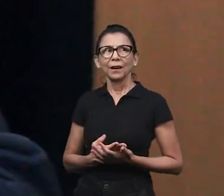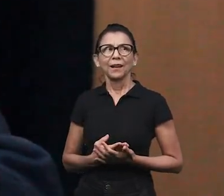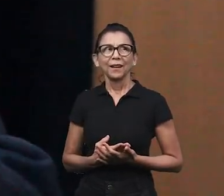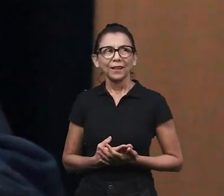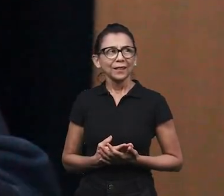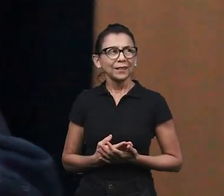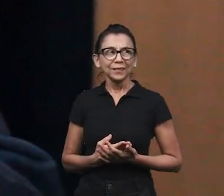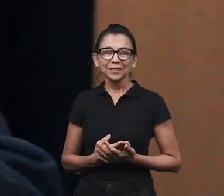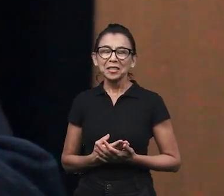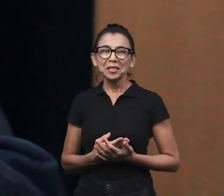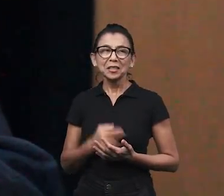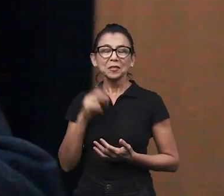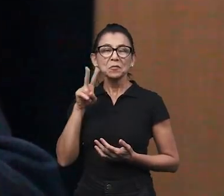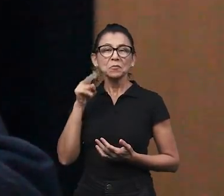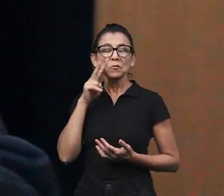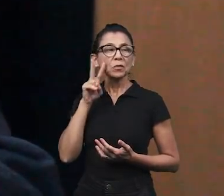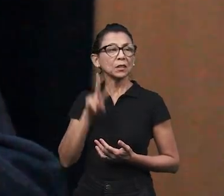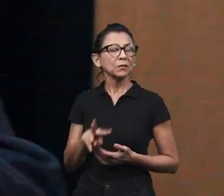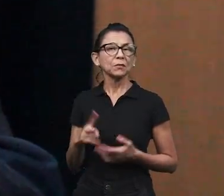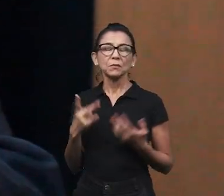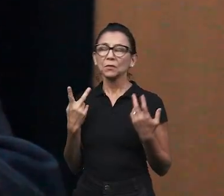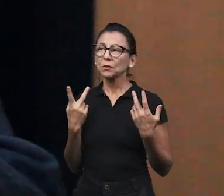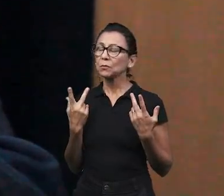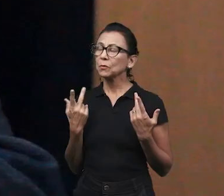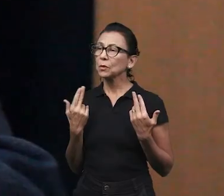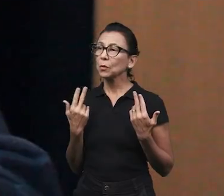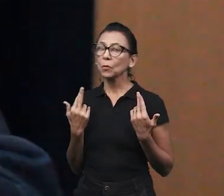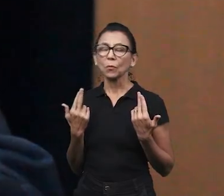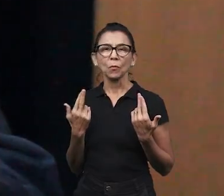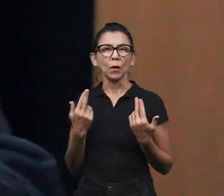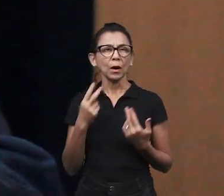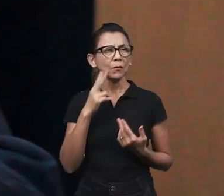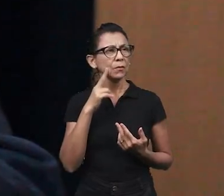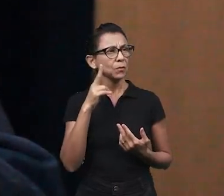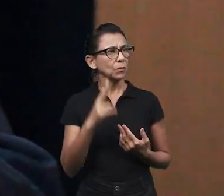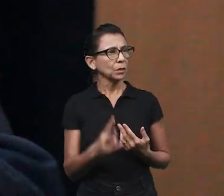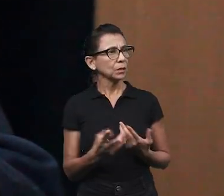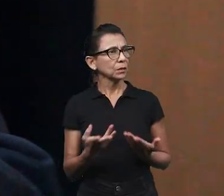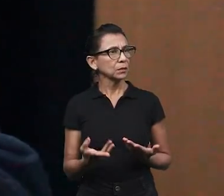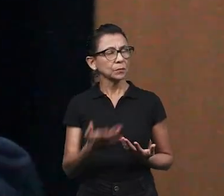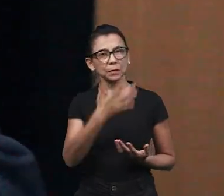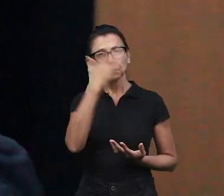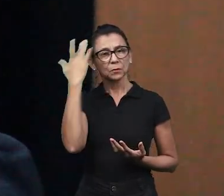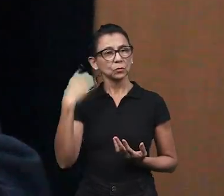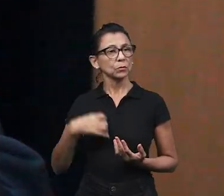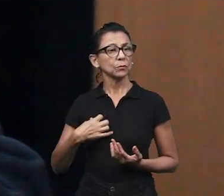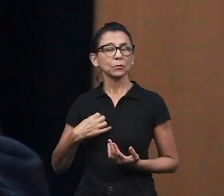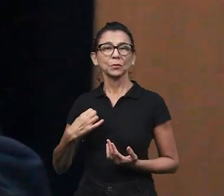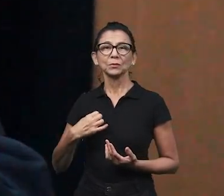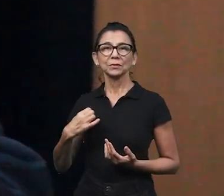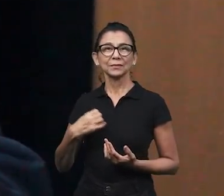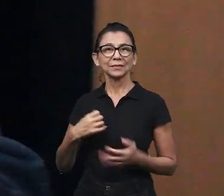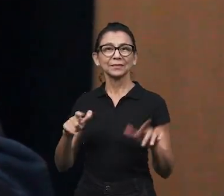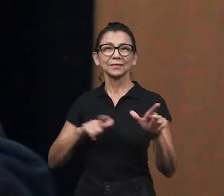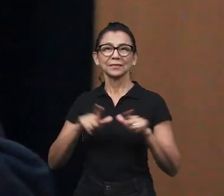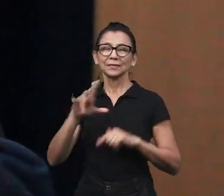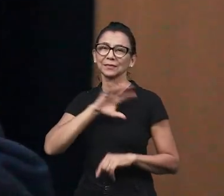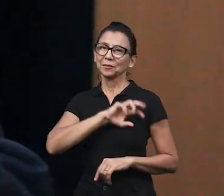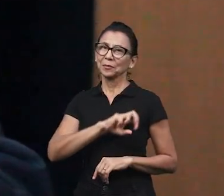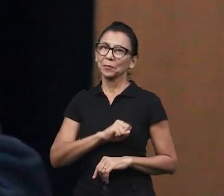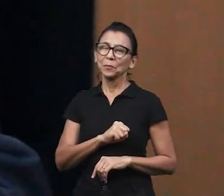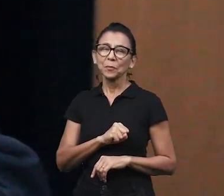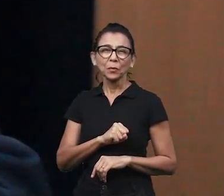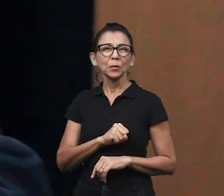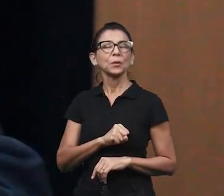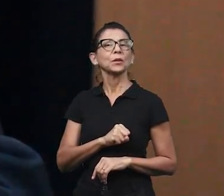elas encontram em relação aos voluntários. As pessoas que estão aqui estão servindo com amor, com dedicação, e quando nós